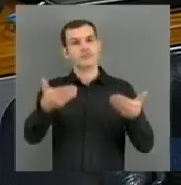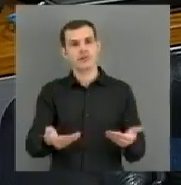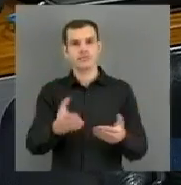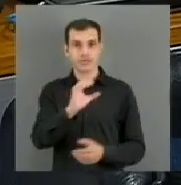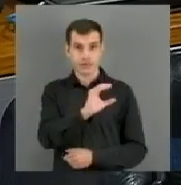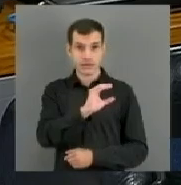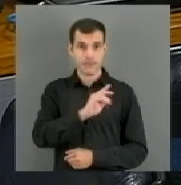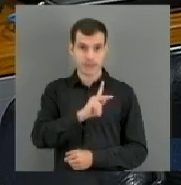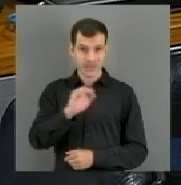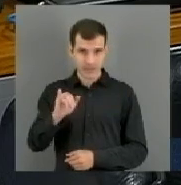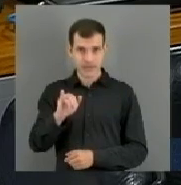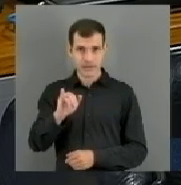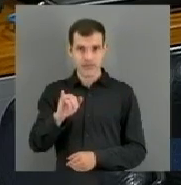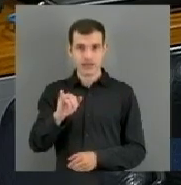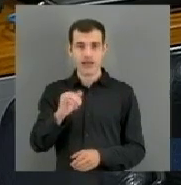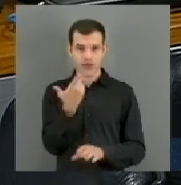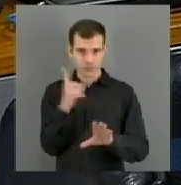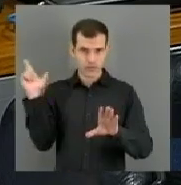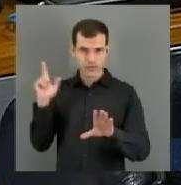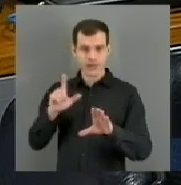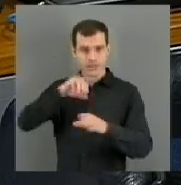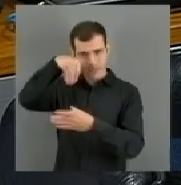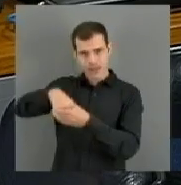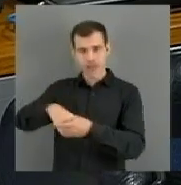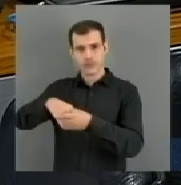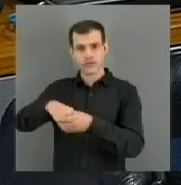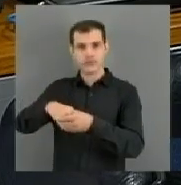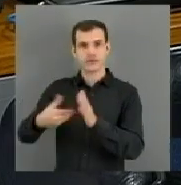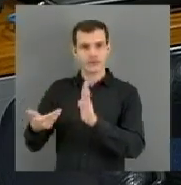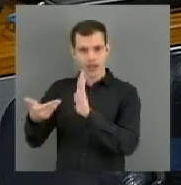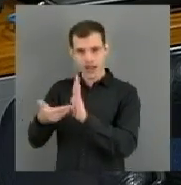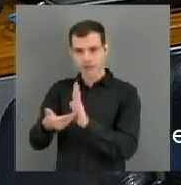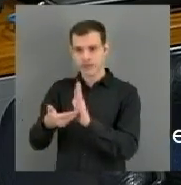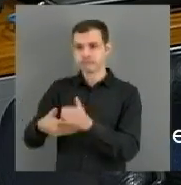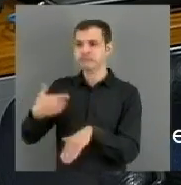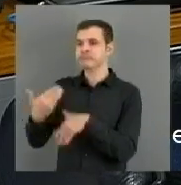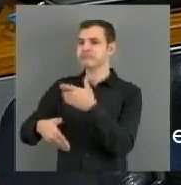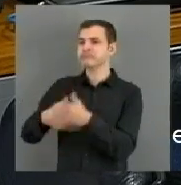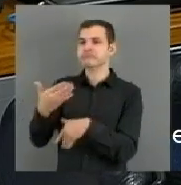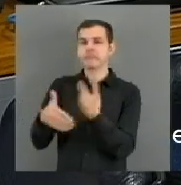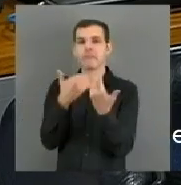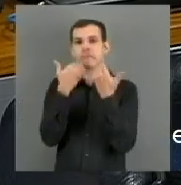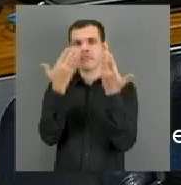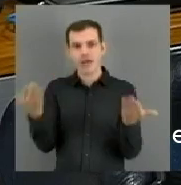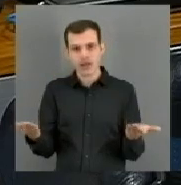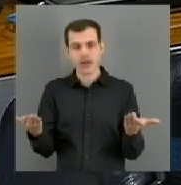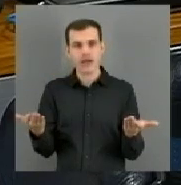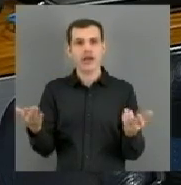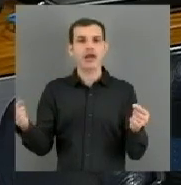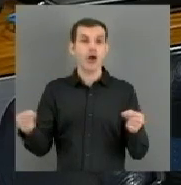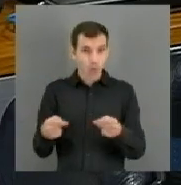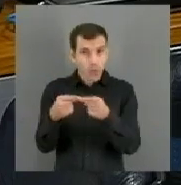que virou pizza lá na Câmara dos Deputados, ela tem a ver com manipulação esportiva?